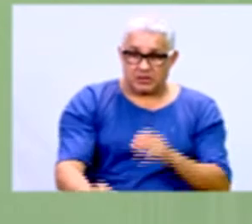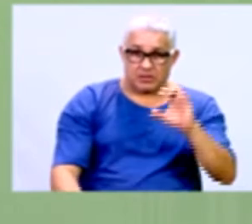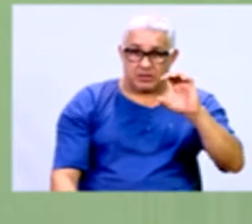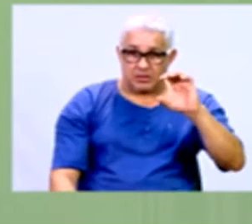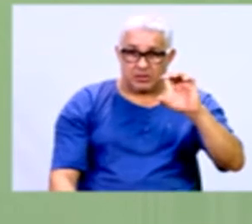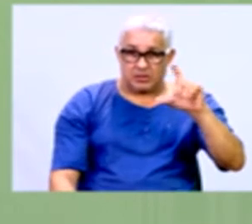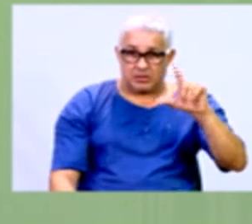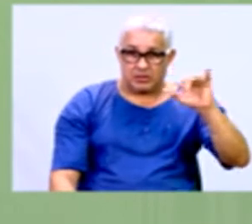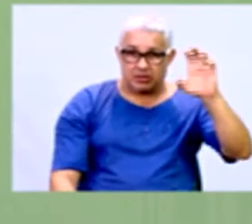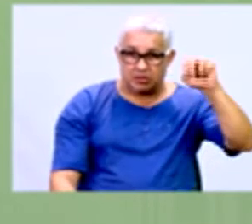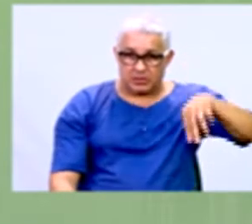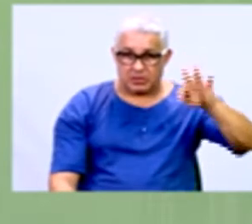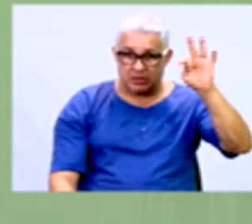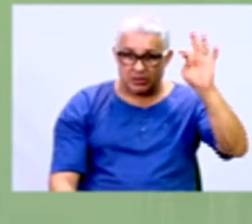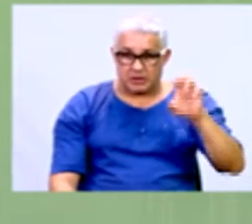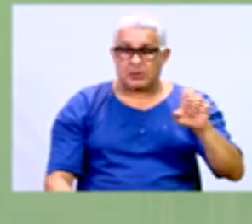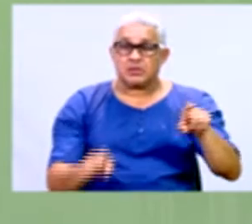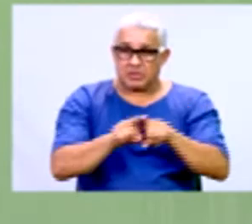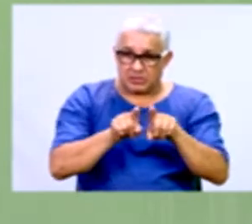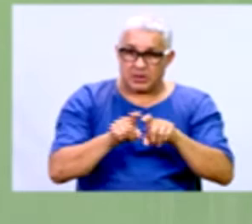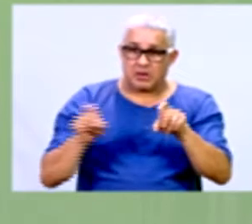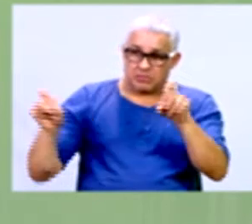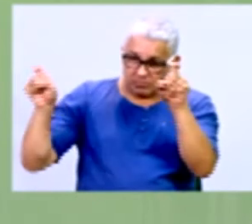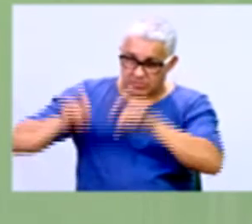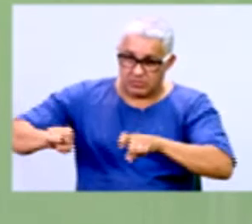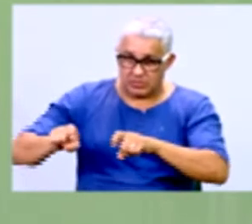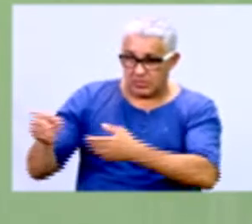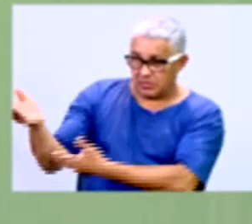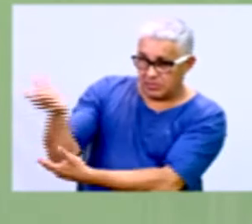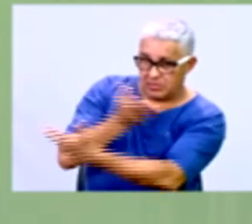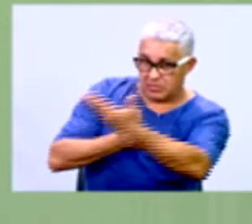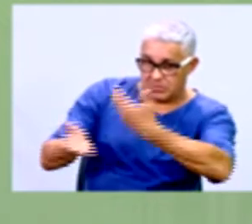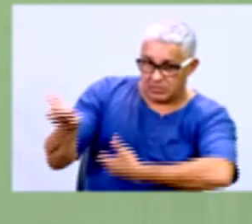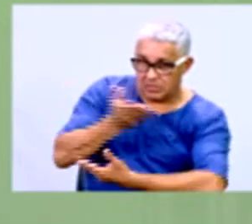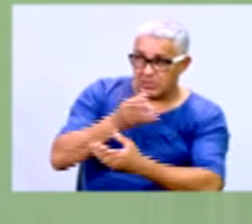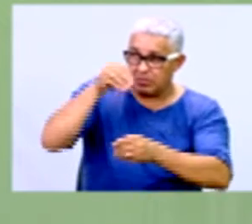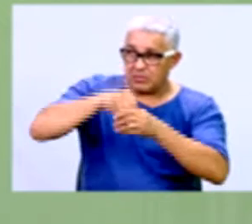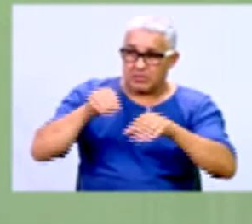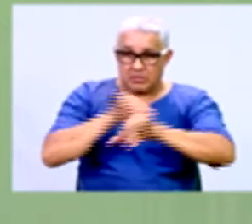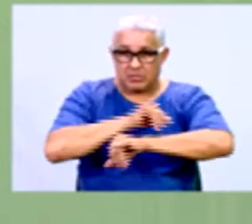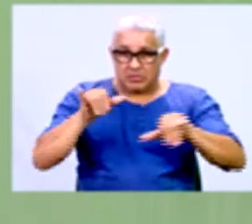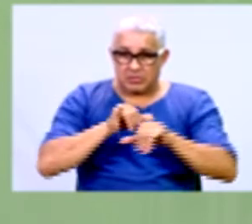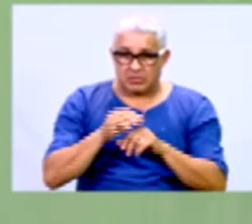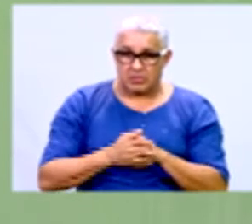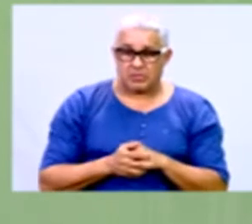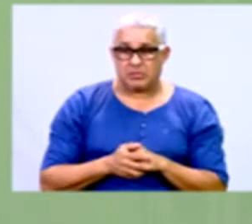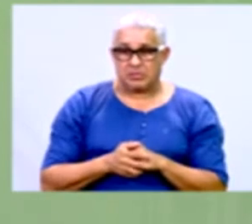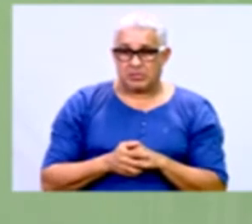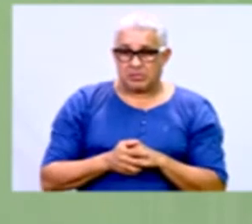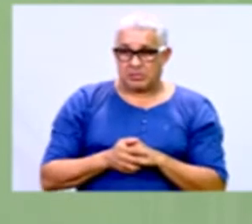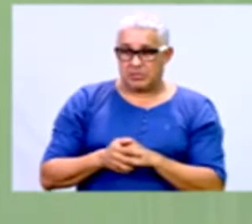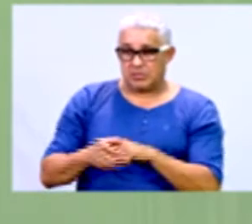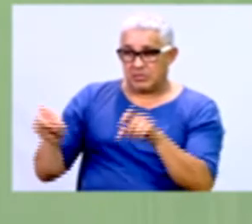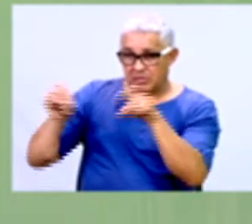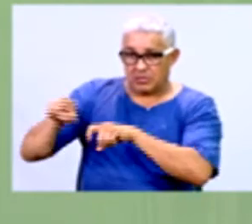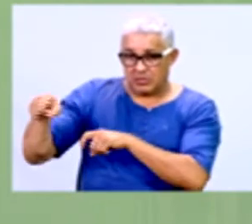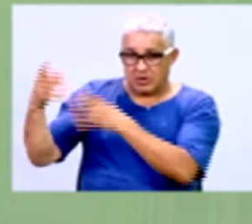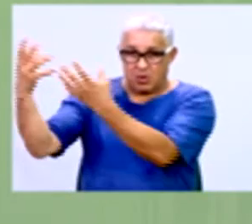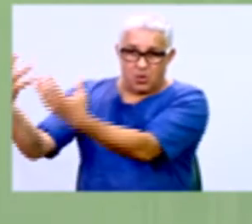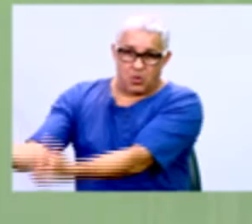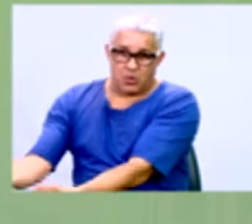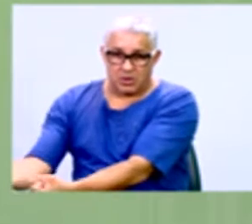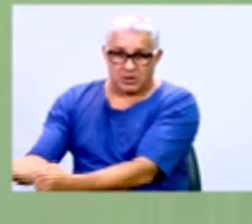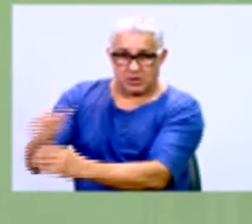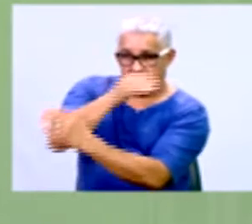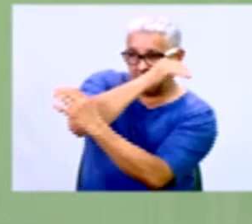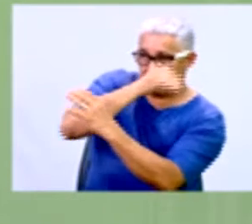e outro servidor da informação, né? Um servidor que é um receptor dessa informação, né?